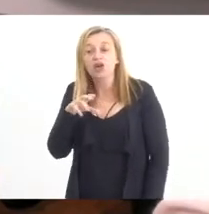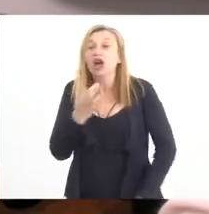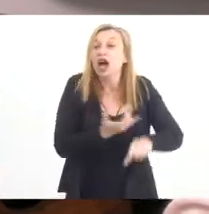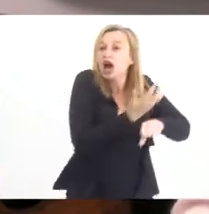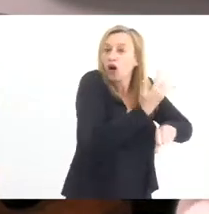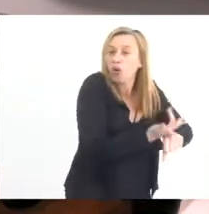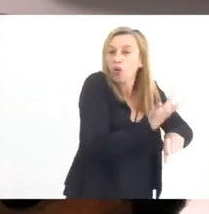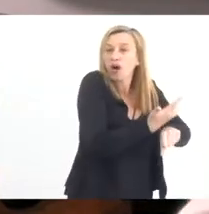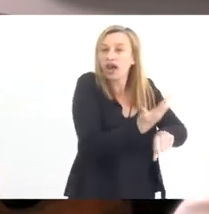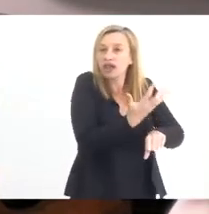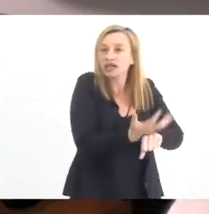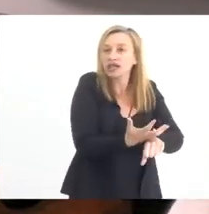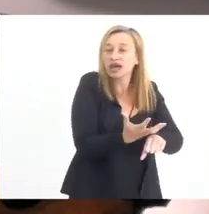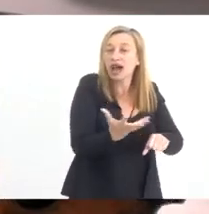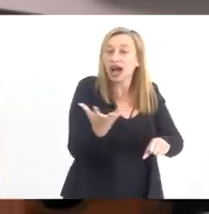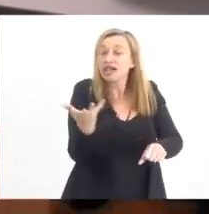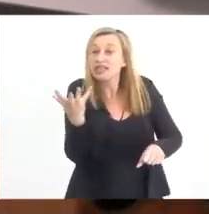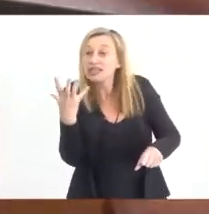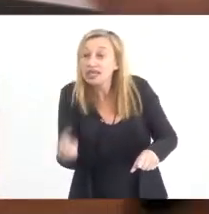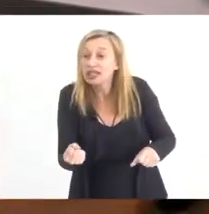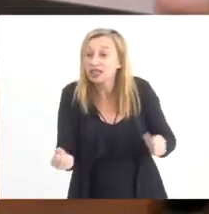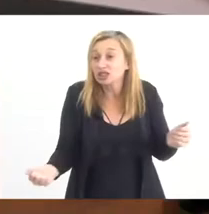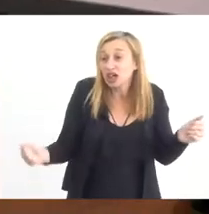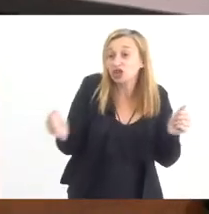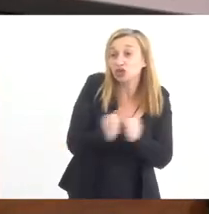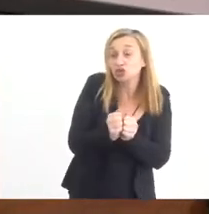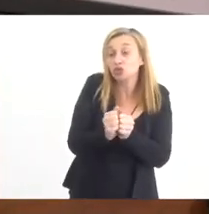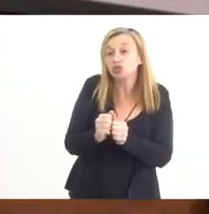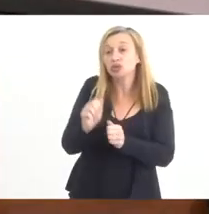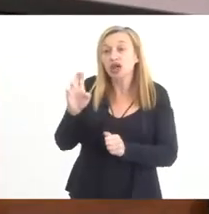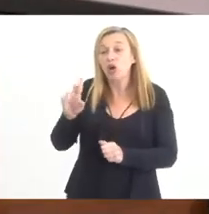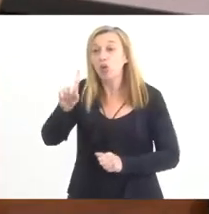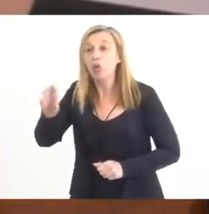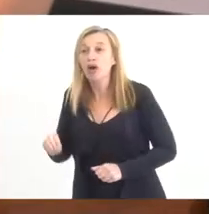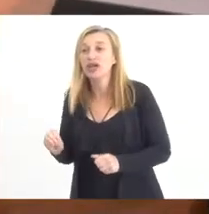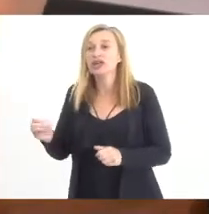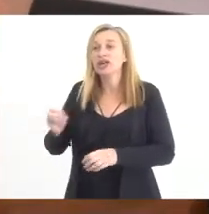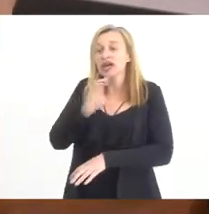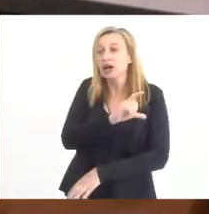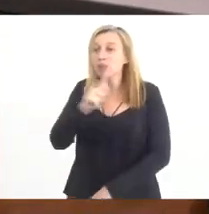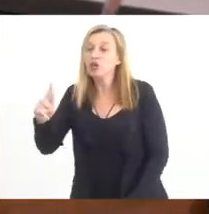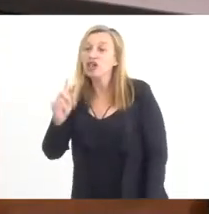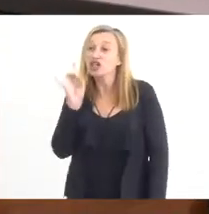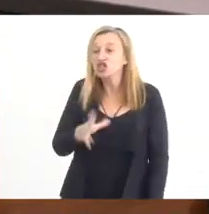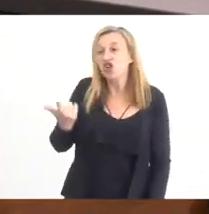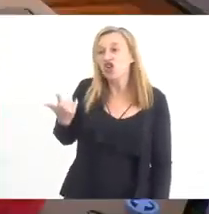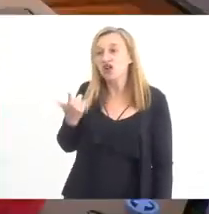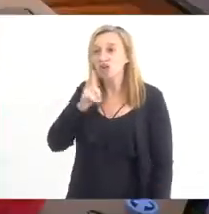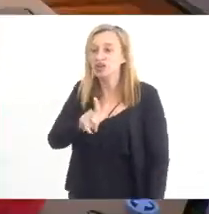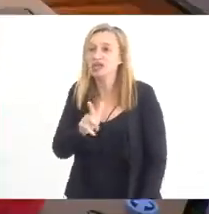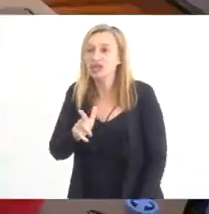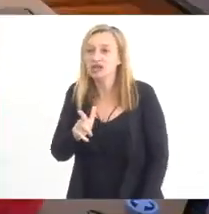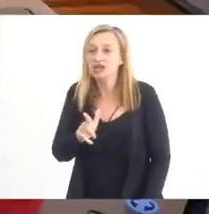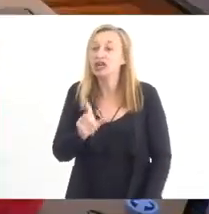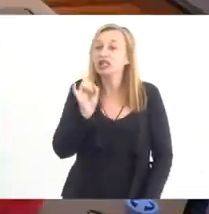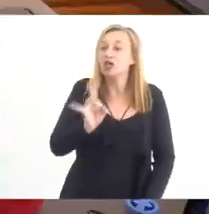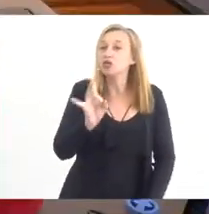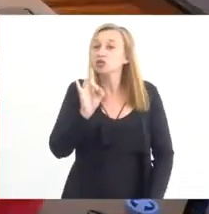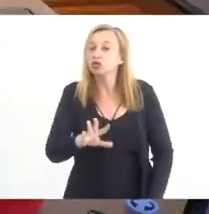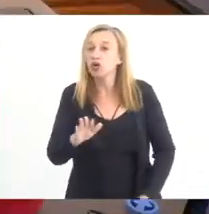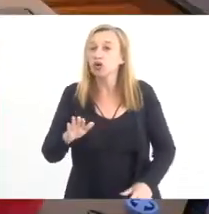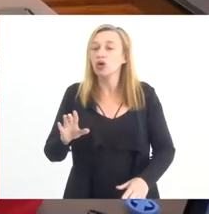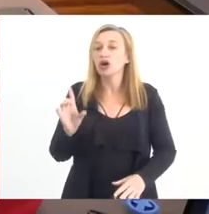que a UERJ, abraçando a UESO, só Campo Grande só tem a ganhar. Não só Campo Grande, como